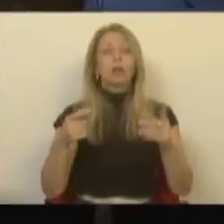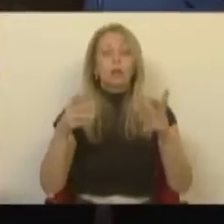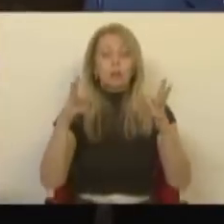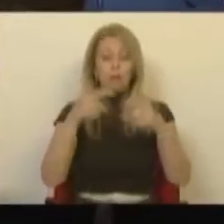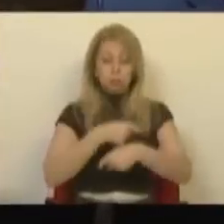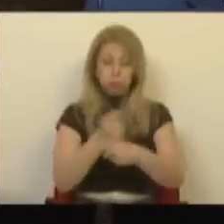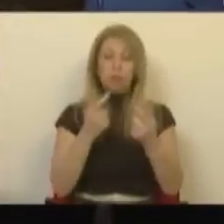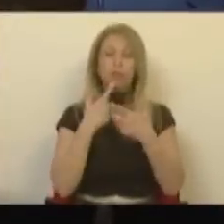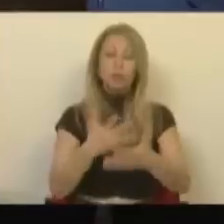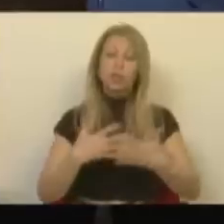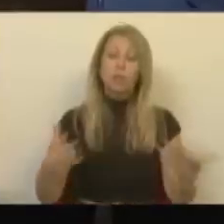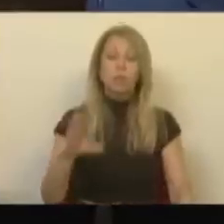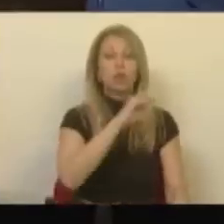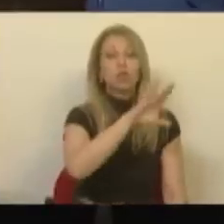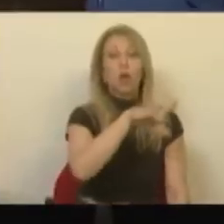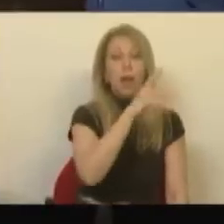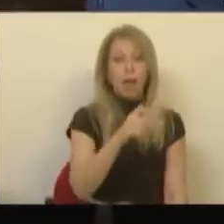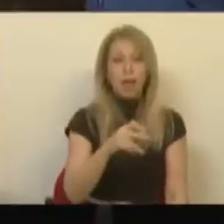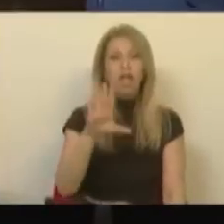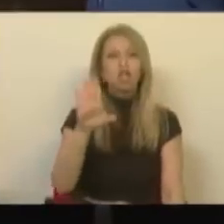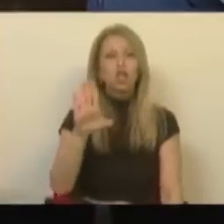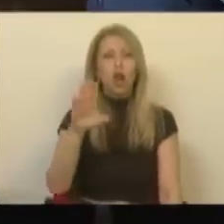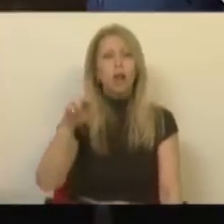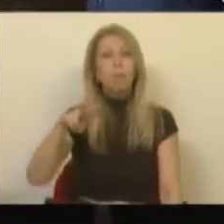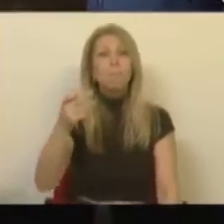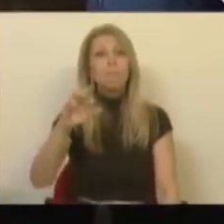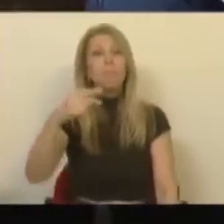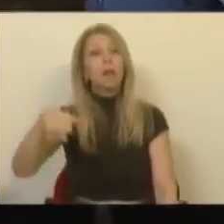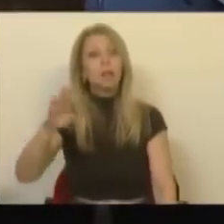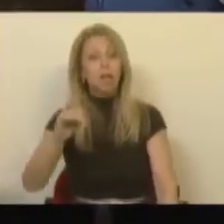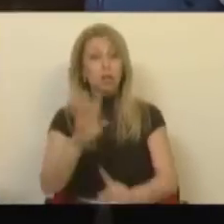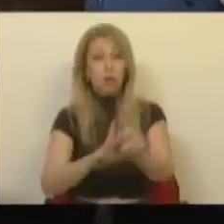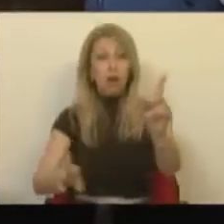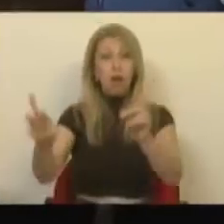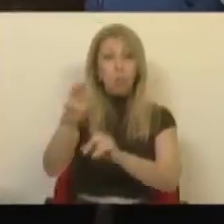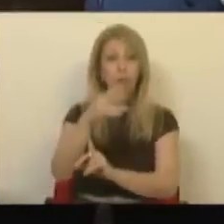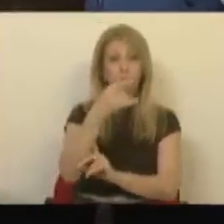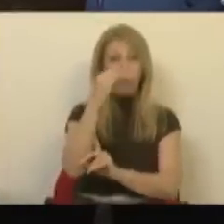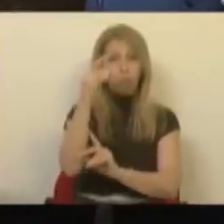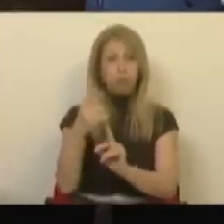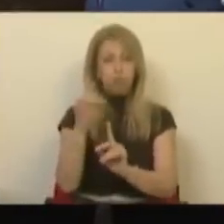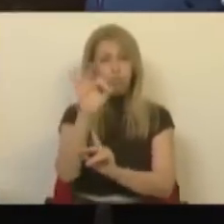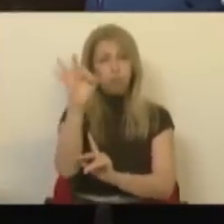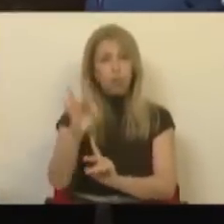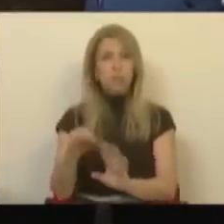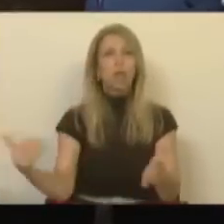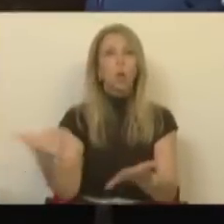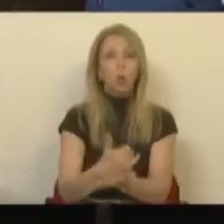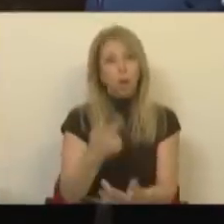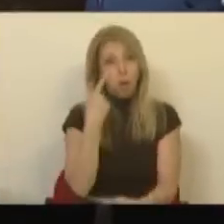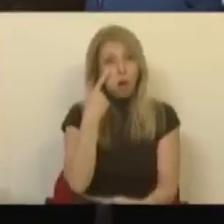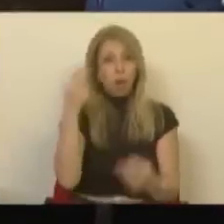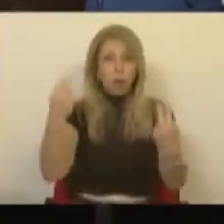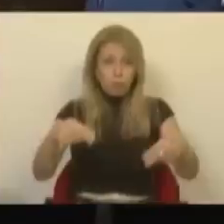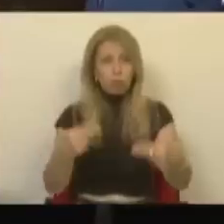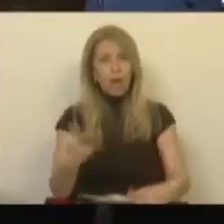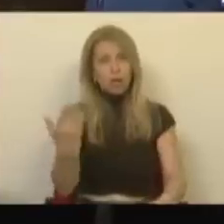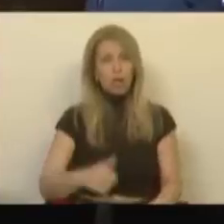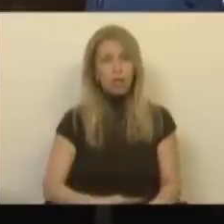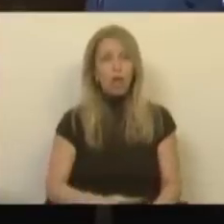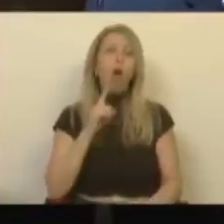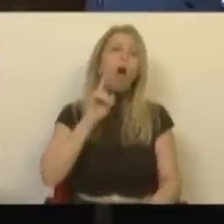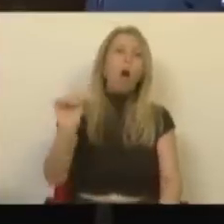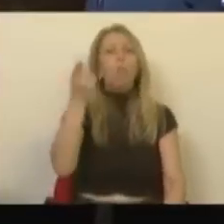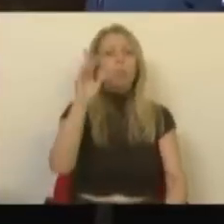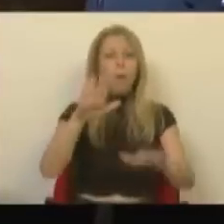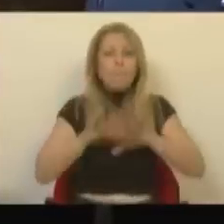aumentaram em 30% dos seus lucros veja-se portagens ao invés destravar o aumento de portagens